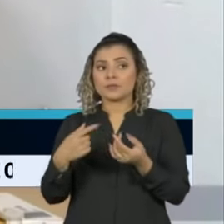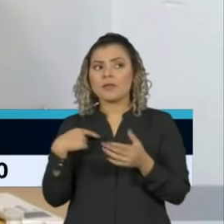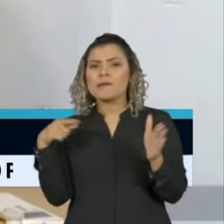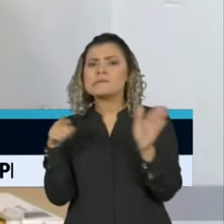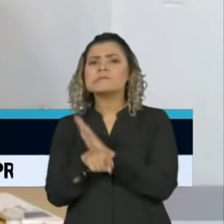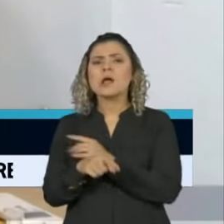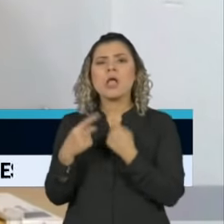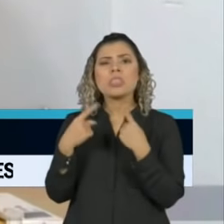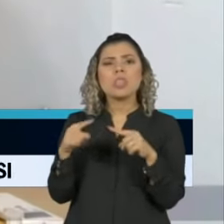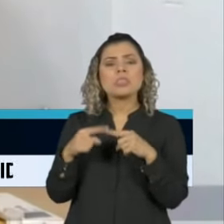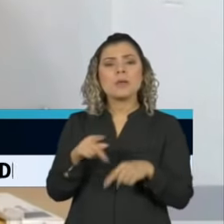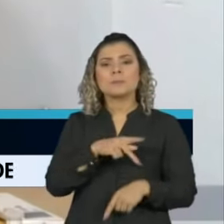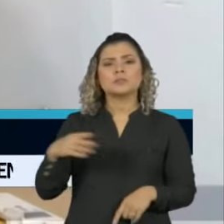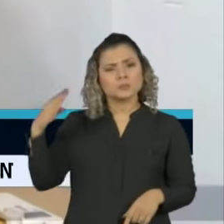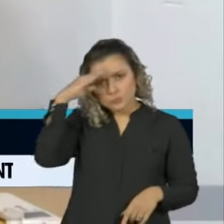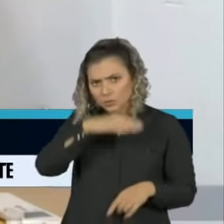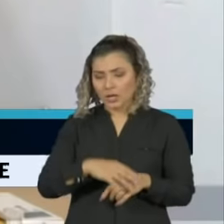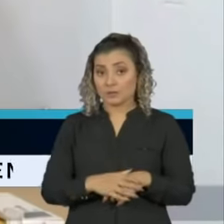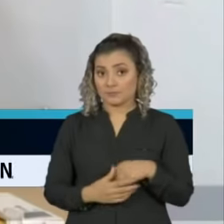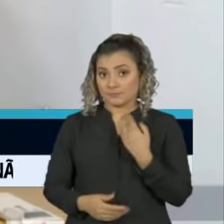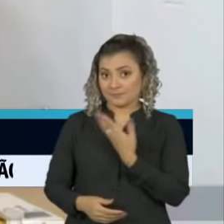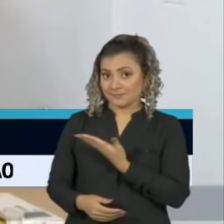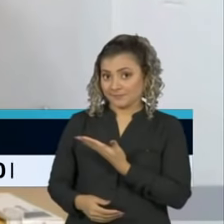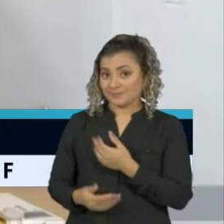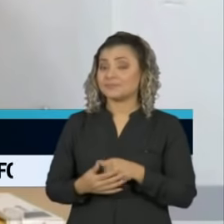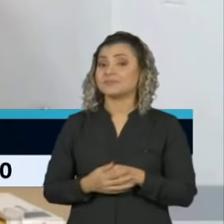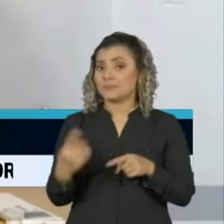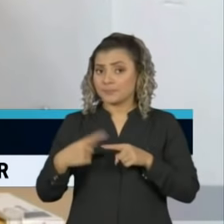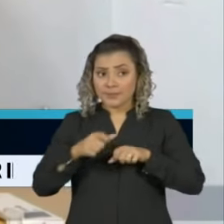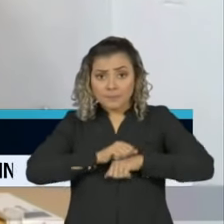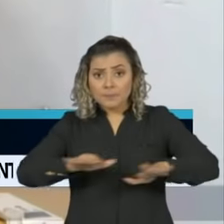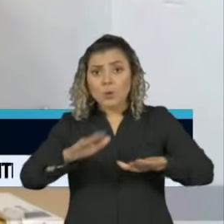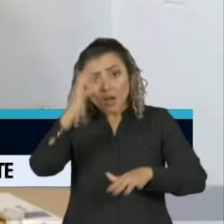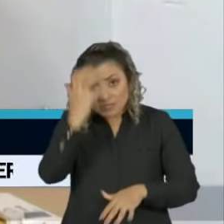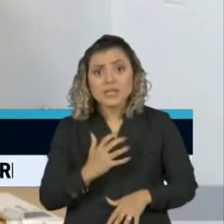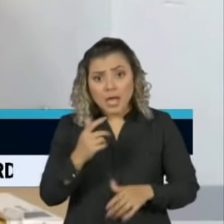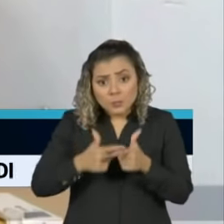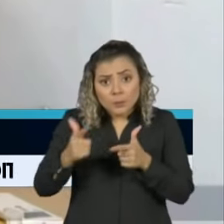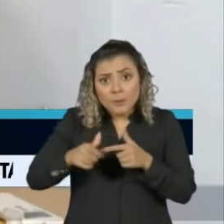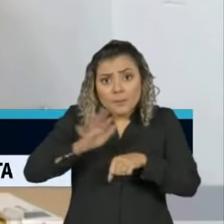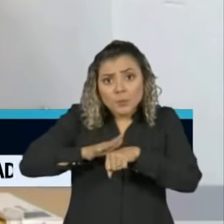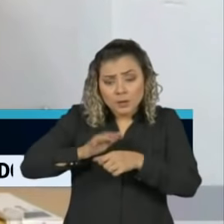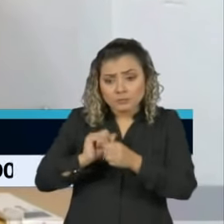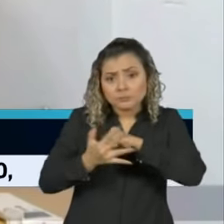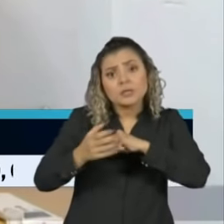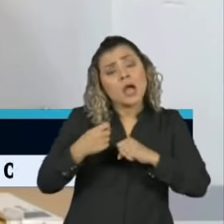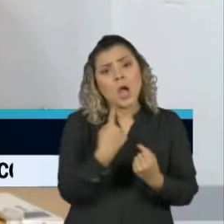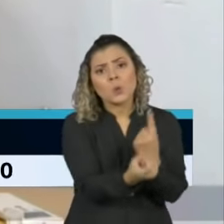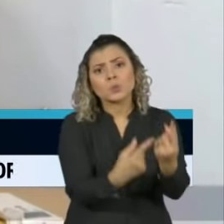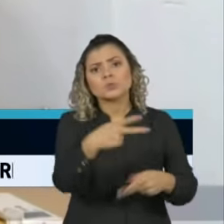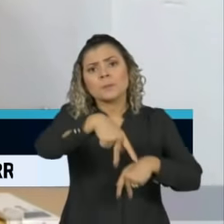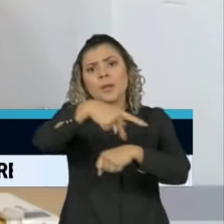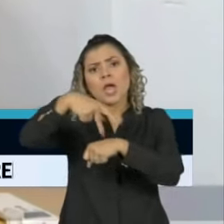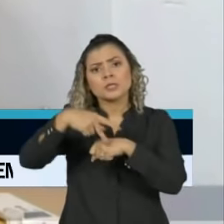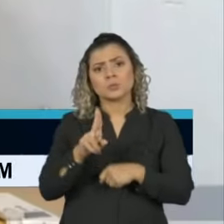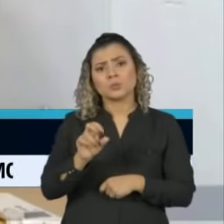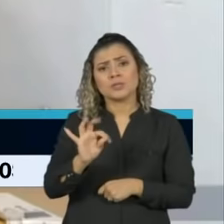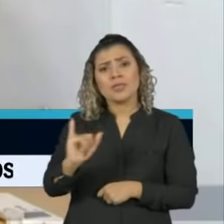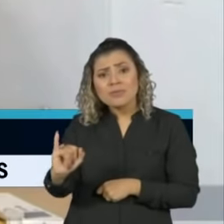Jair Bolsonaro. Tedros Adhanom respondeu que a pandemia é muito séria e muitos países estão com suas